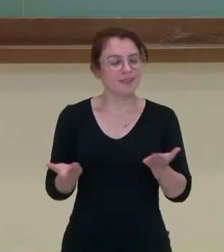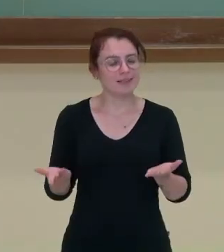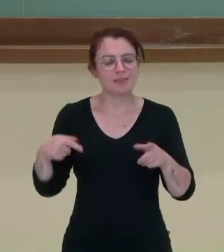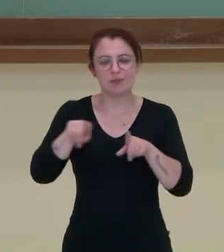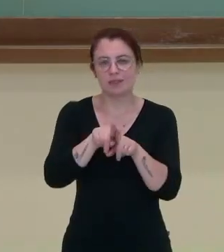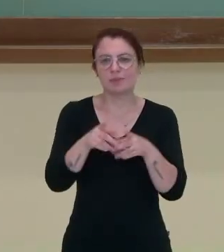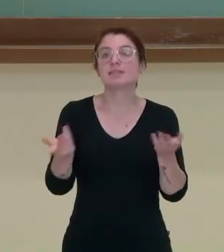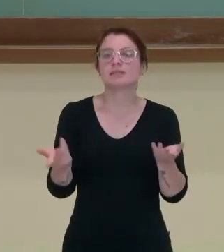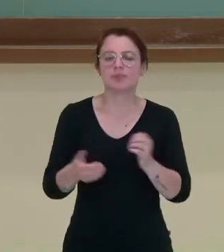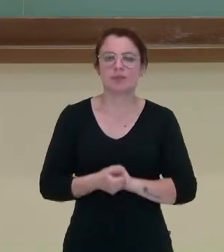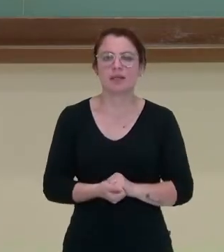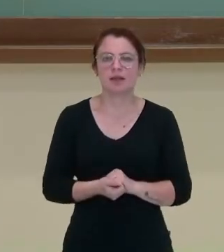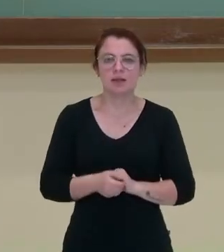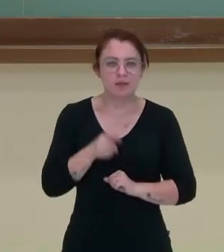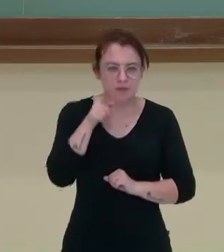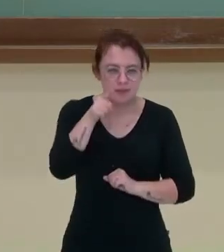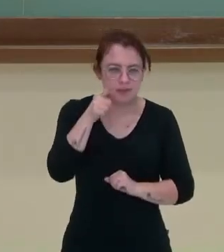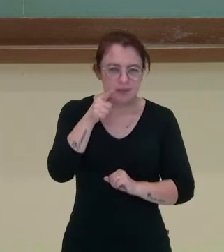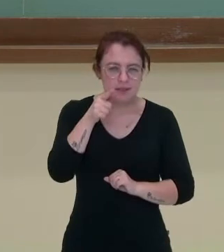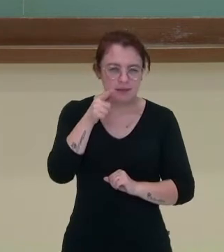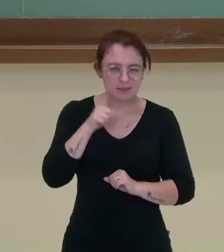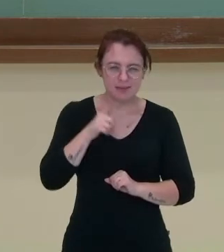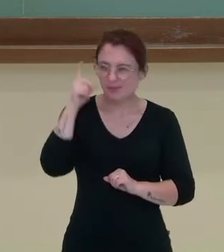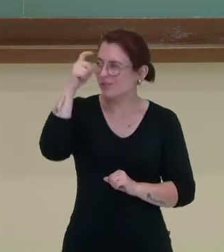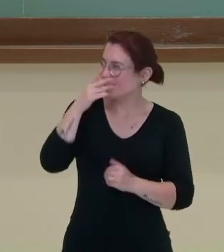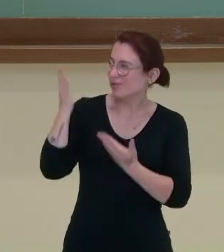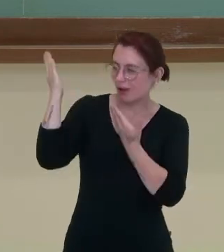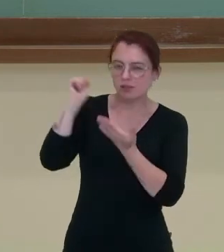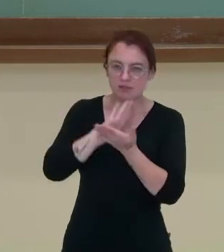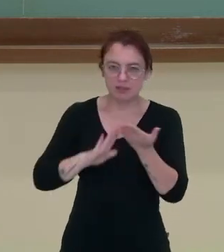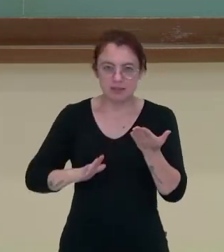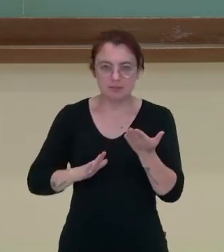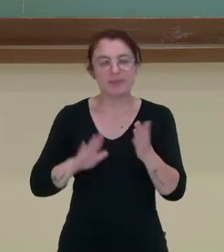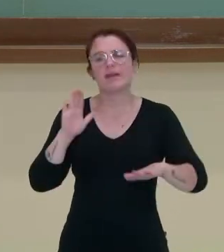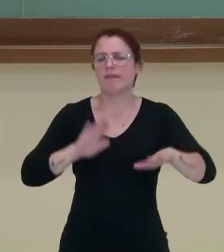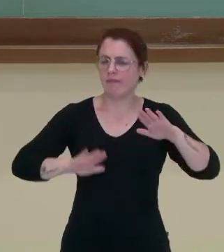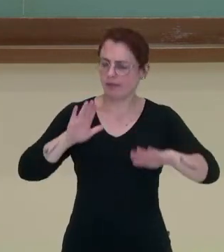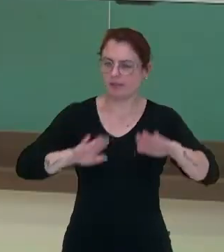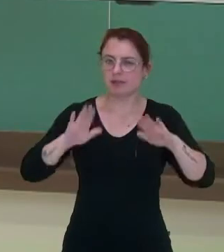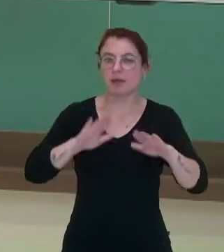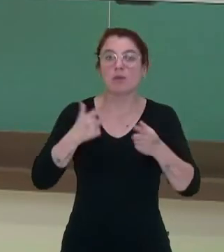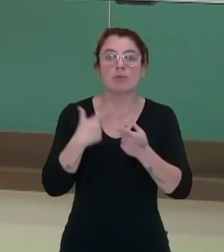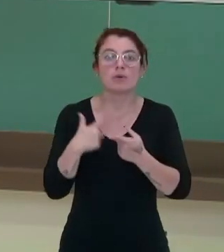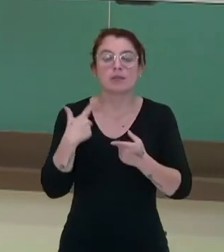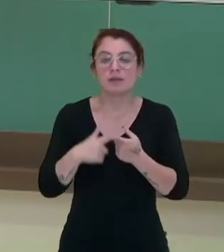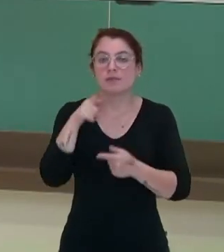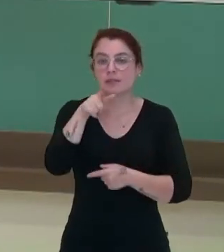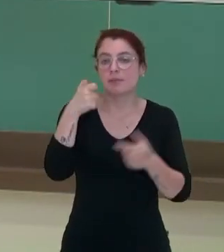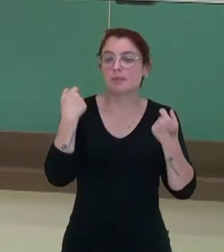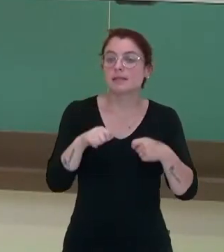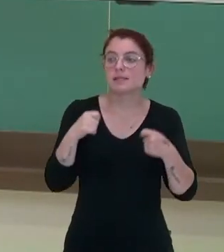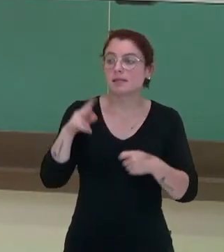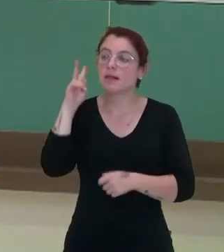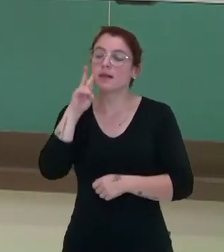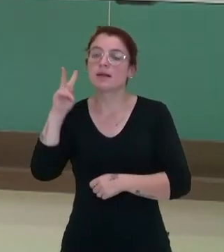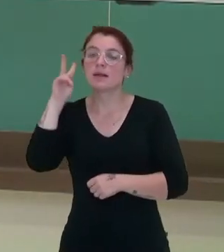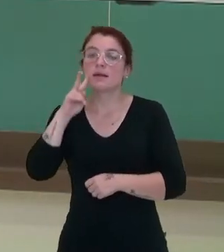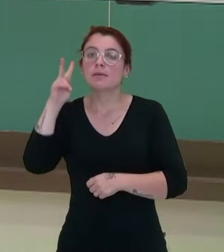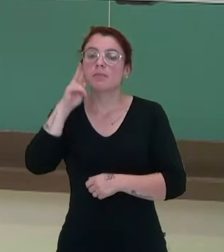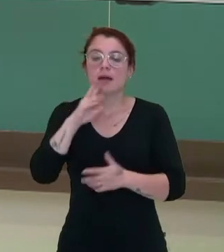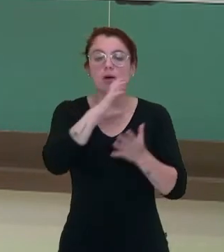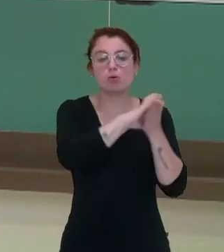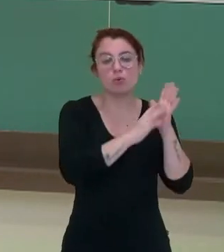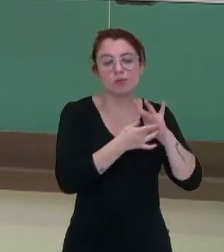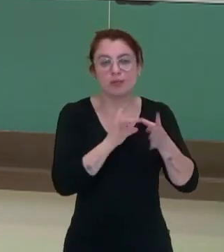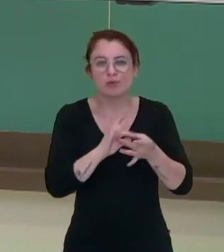Retornamos. E aí, você sentiu uma dificuldade nessa atividade? Talvez, porque você tinha que lembrar um conteúdo